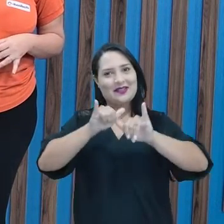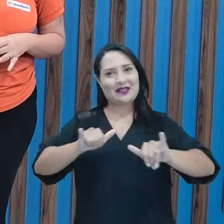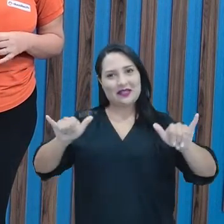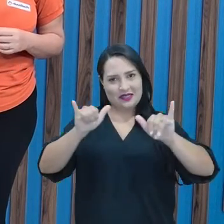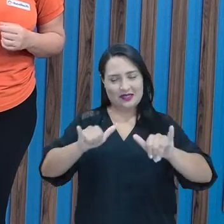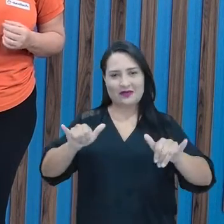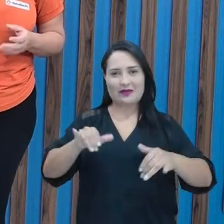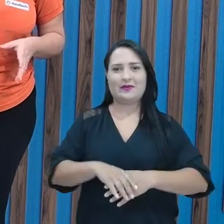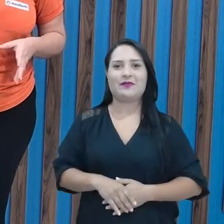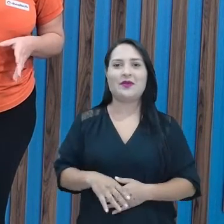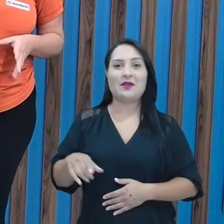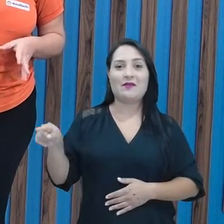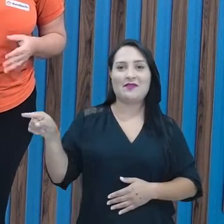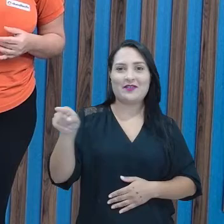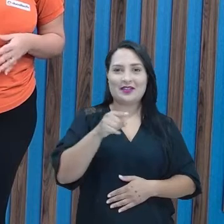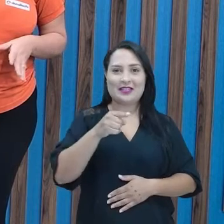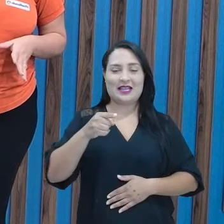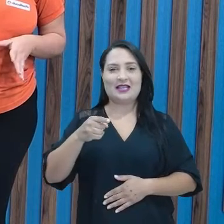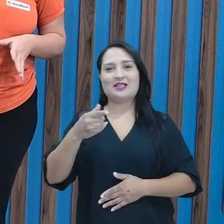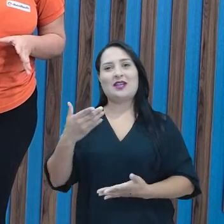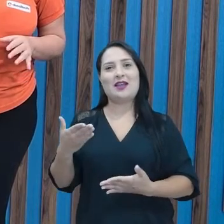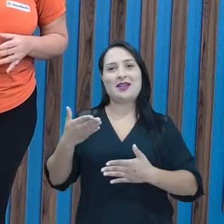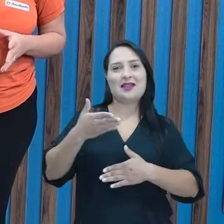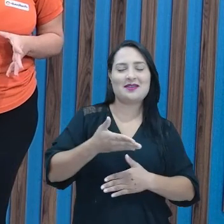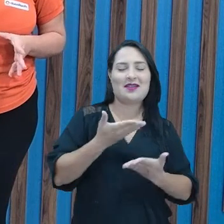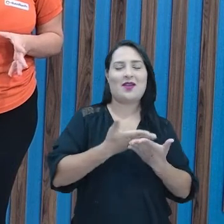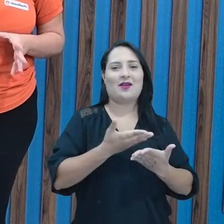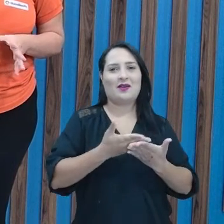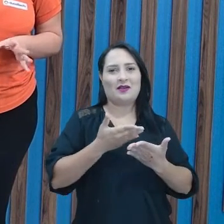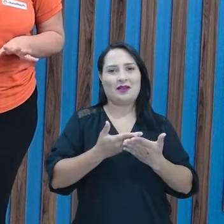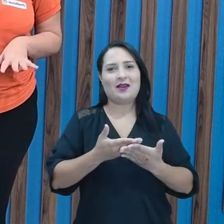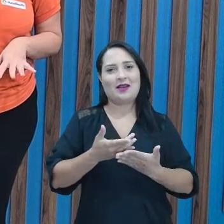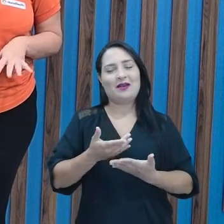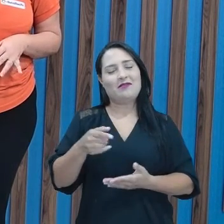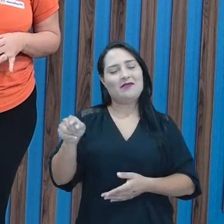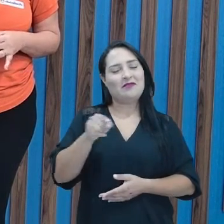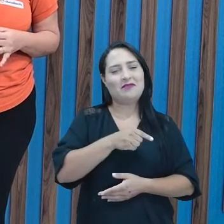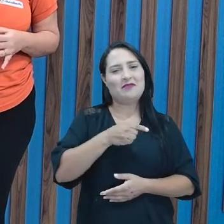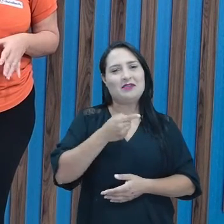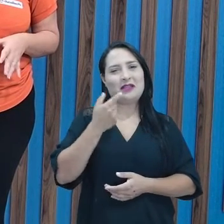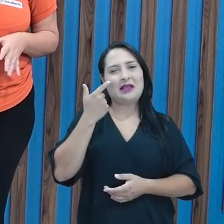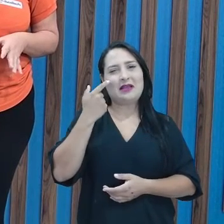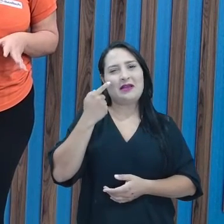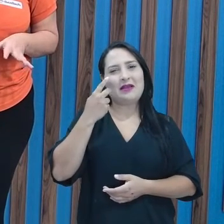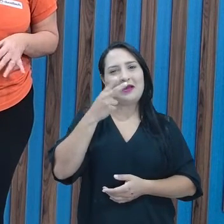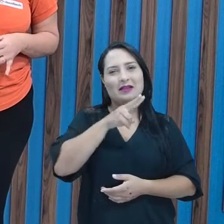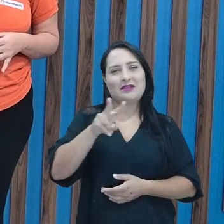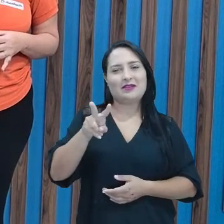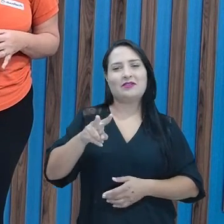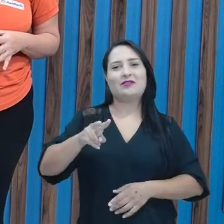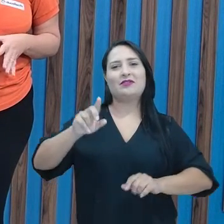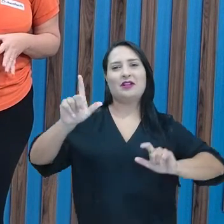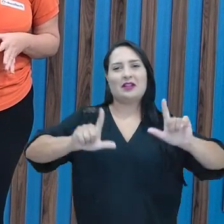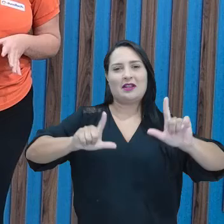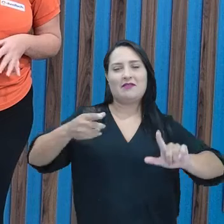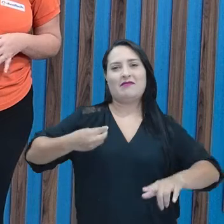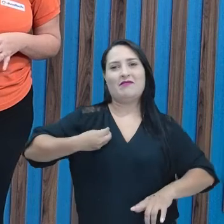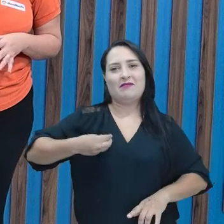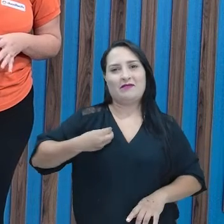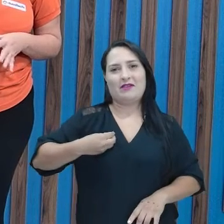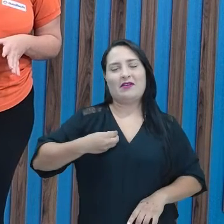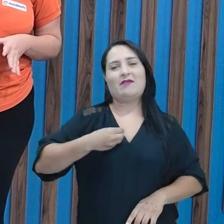para você acessar aqui as nossas aulas. Você provavelmente está assistindo esta aula ao vivo através da TV Nova Nordeste,